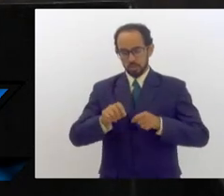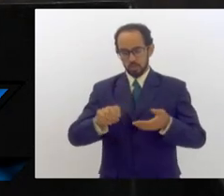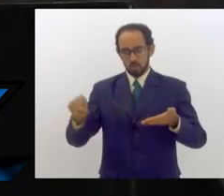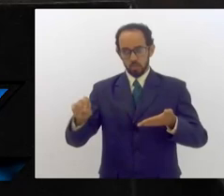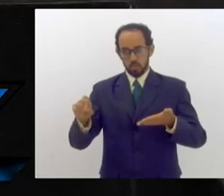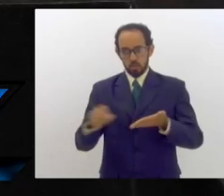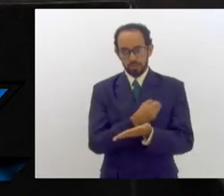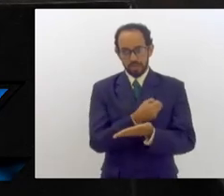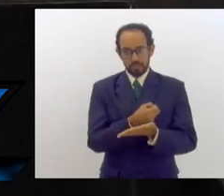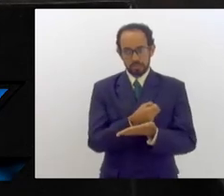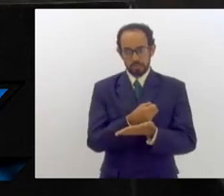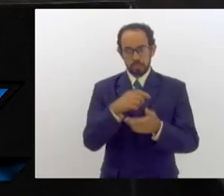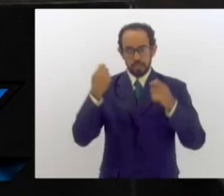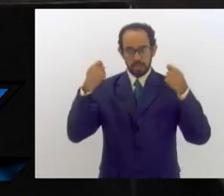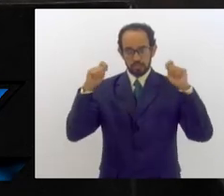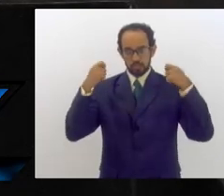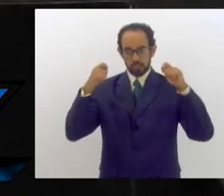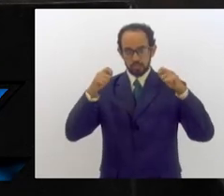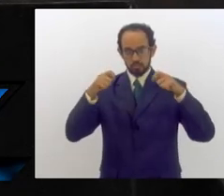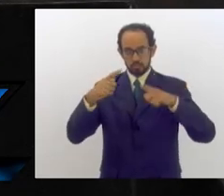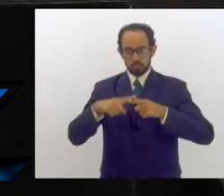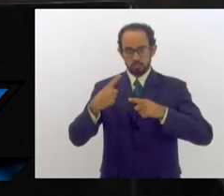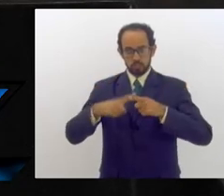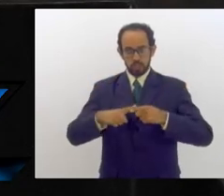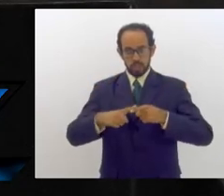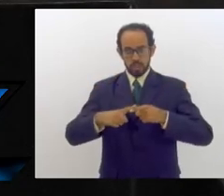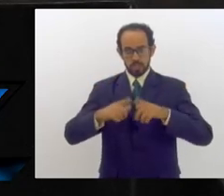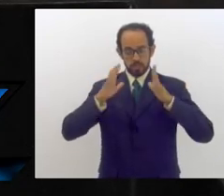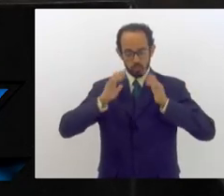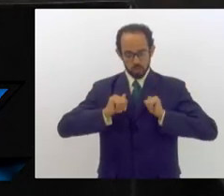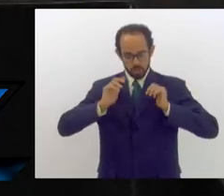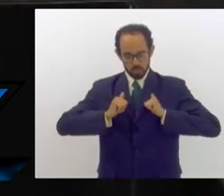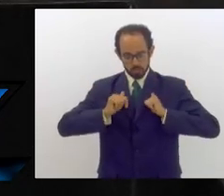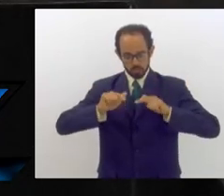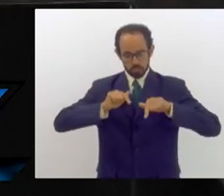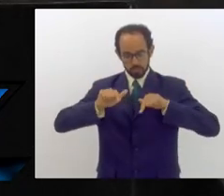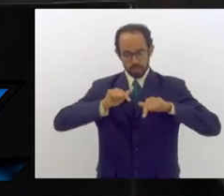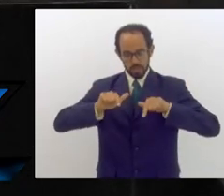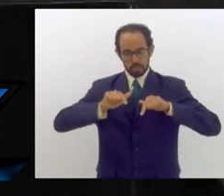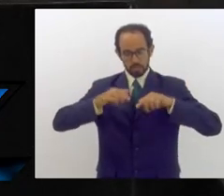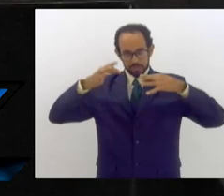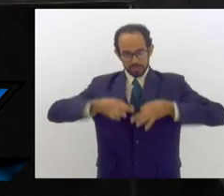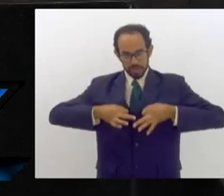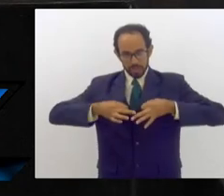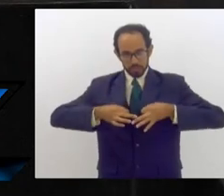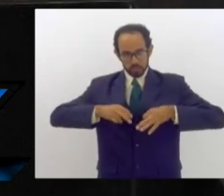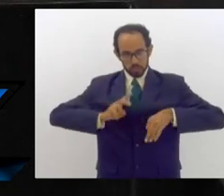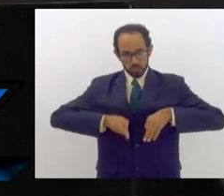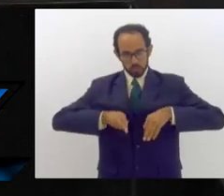argentinos porque eles são limpos trabalhadores corretos e mantém a casa limpa